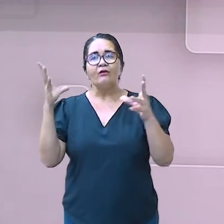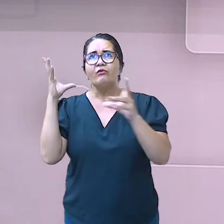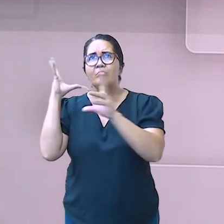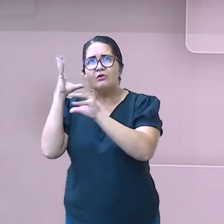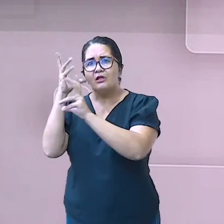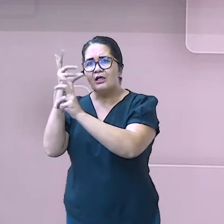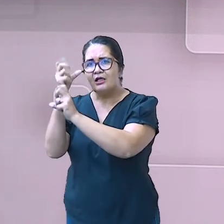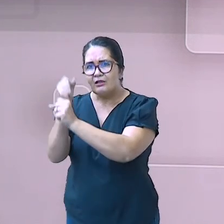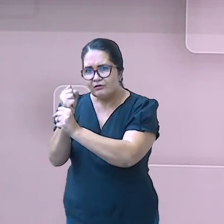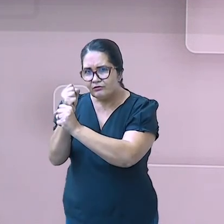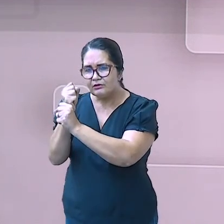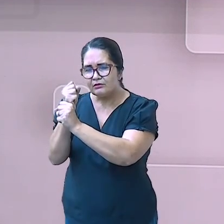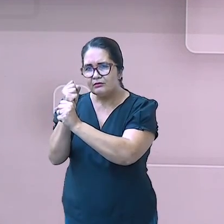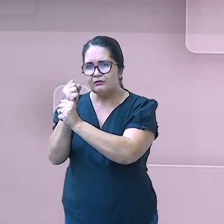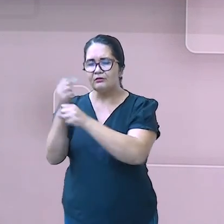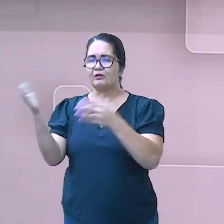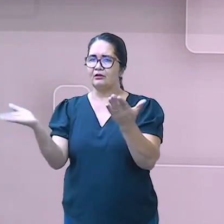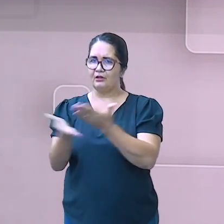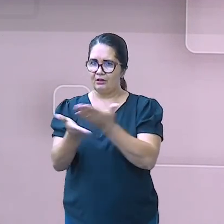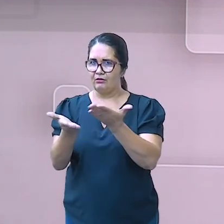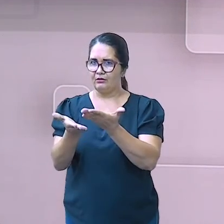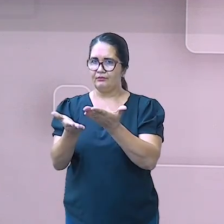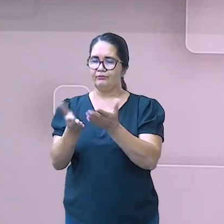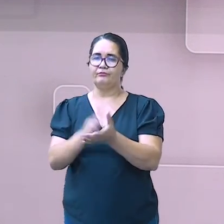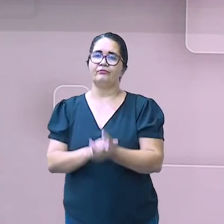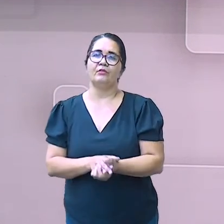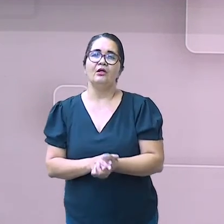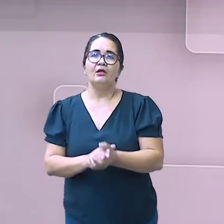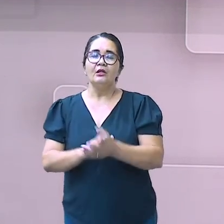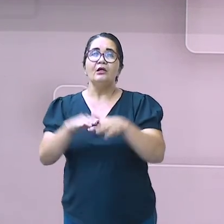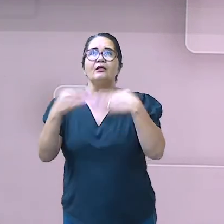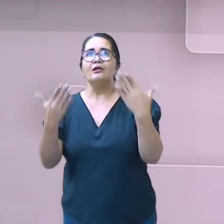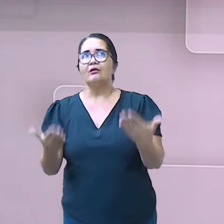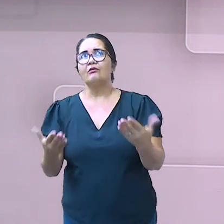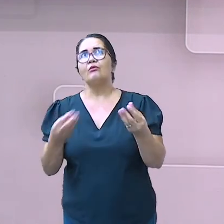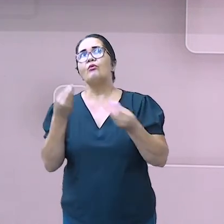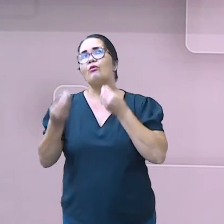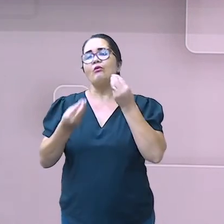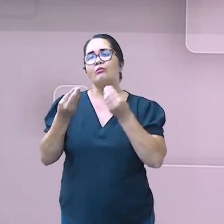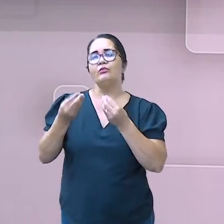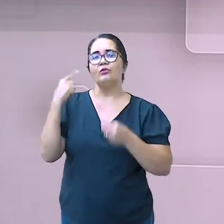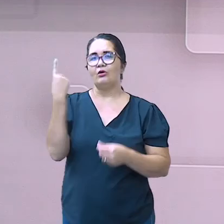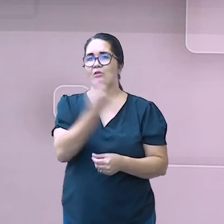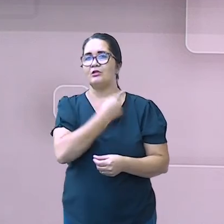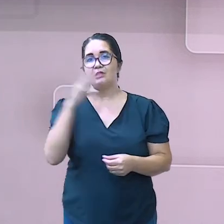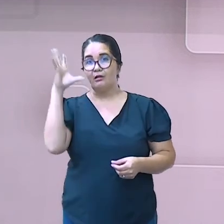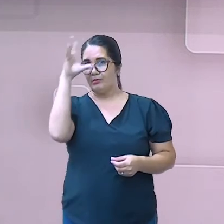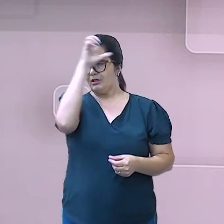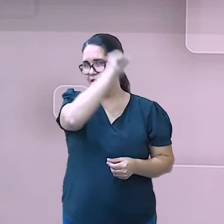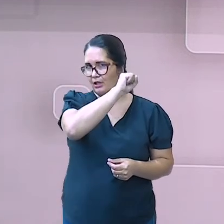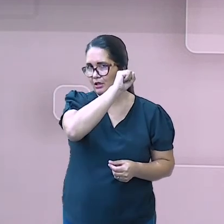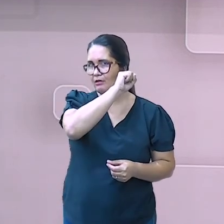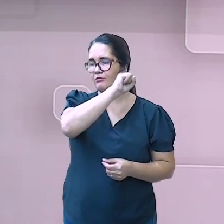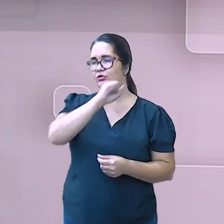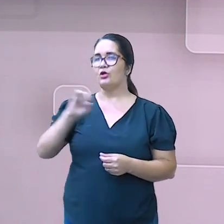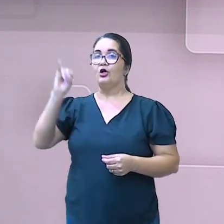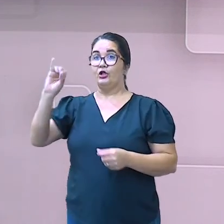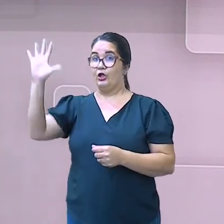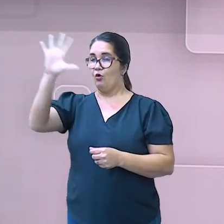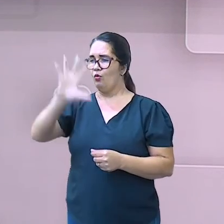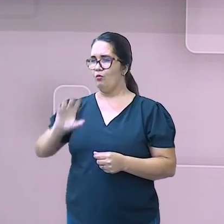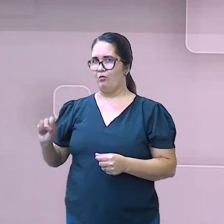Agora nós vamos para uma revisão da nossa aula. Então, nós vimos que o mapa, ele é um